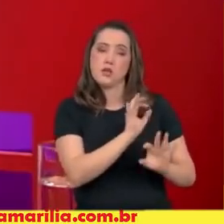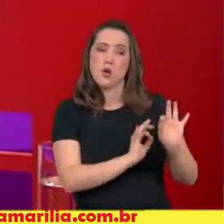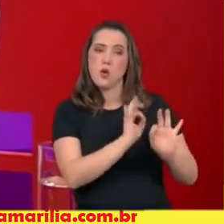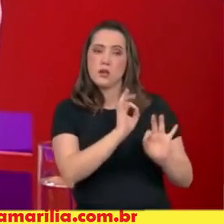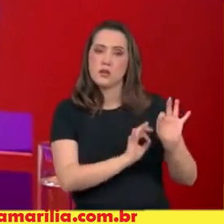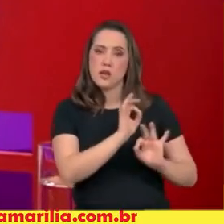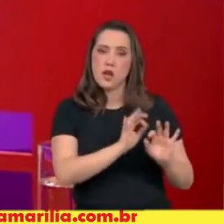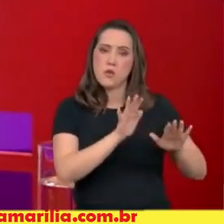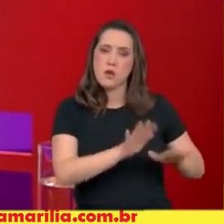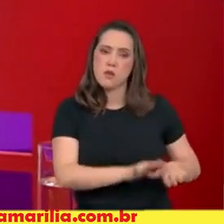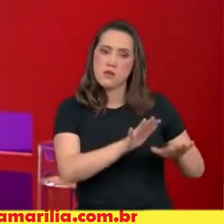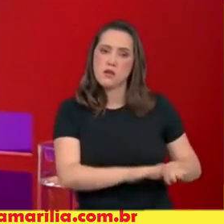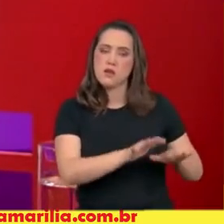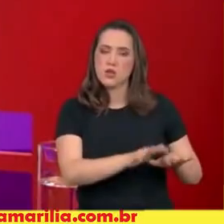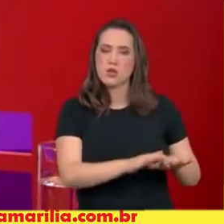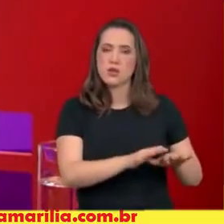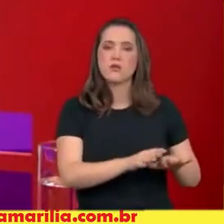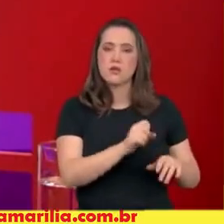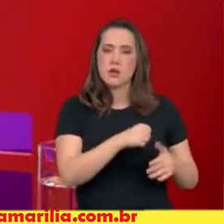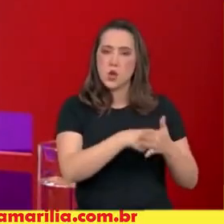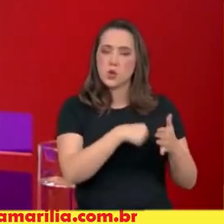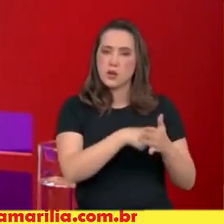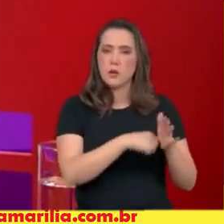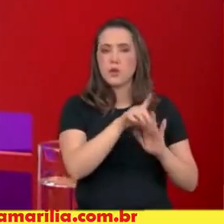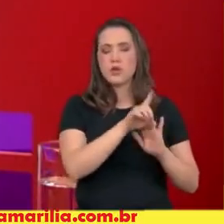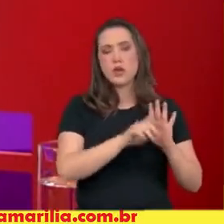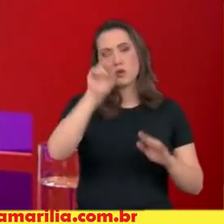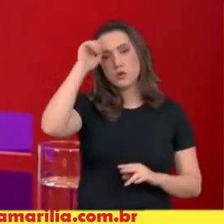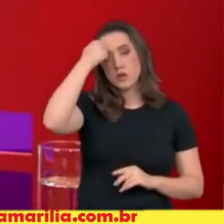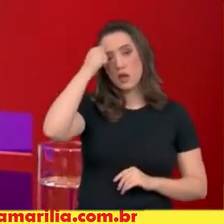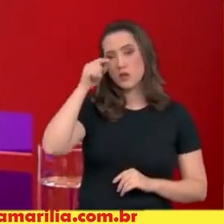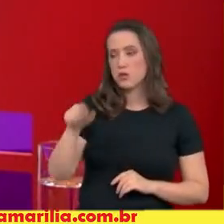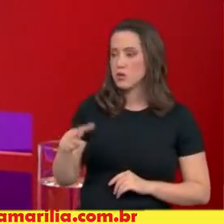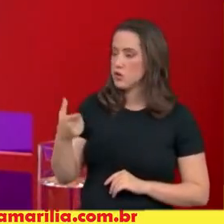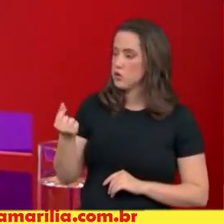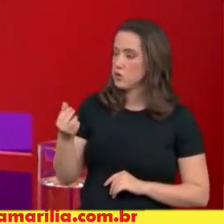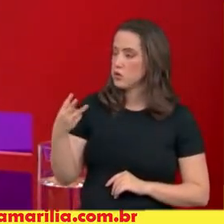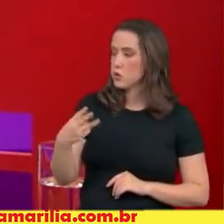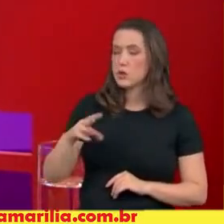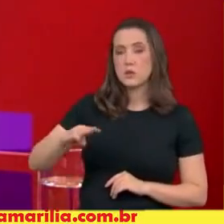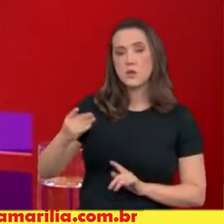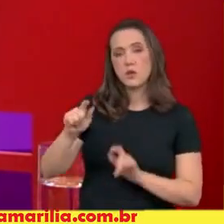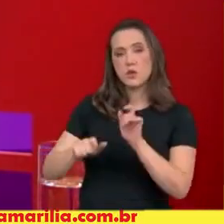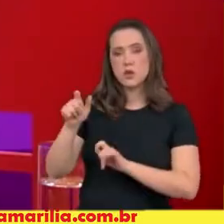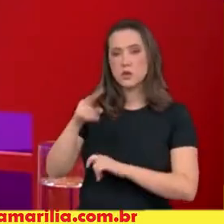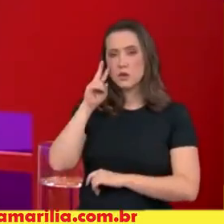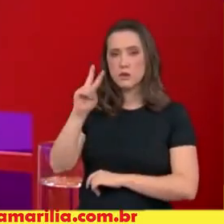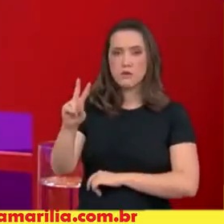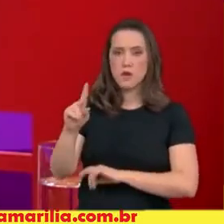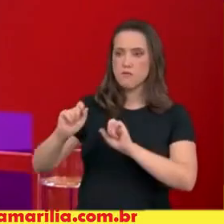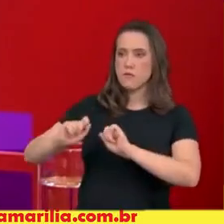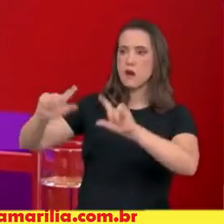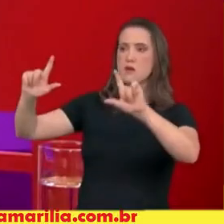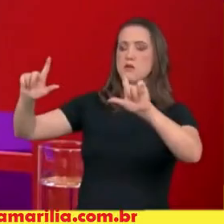direitos civis dos negros dos Estados Unidos. Em 2013, milhões de pessoas podem ver um post às 11 da manhã